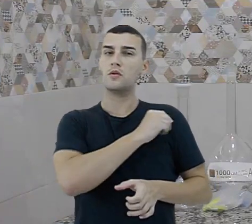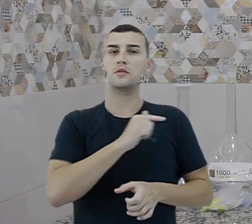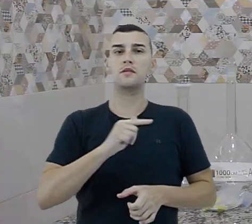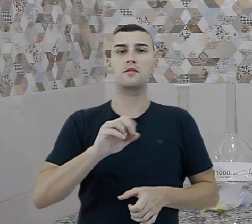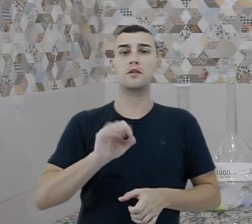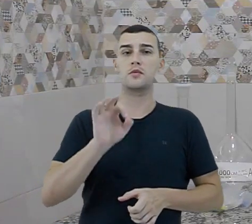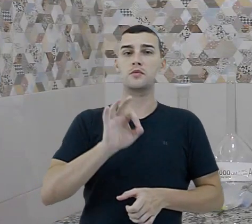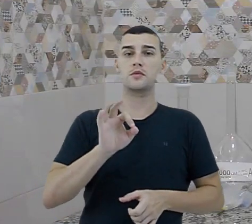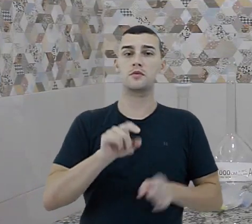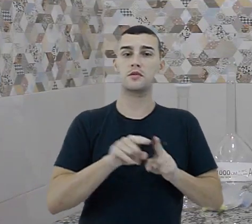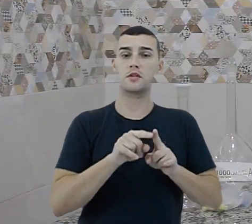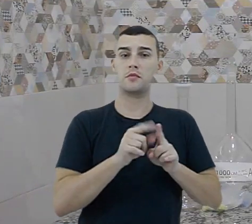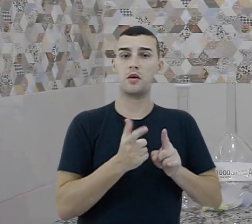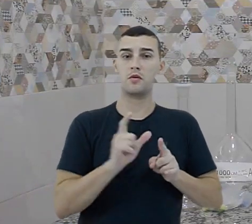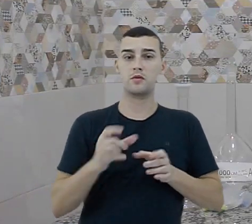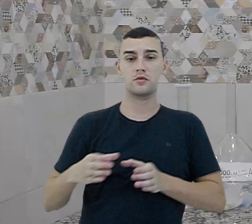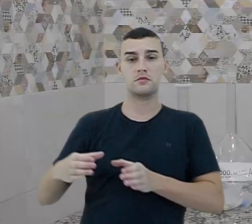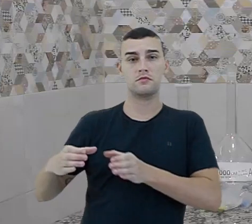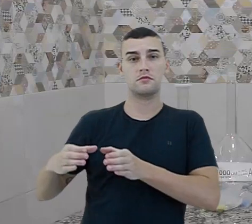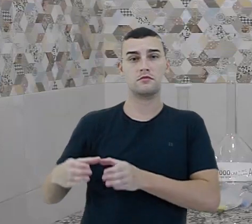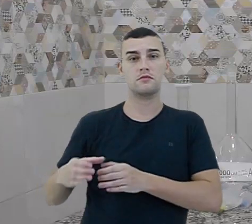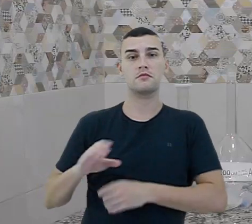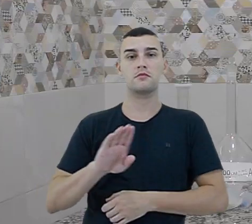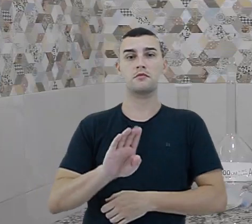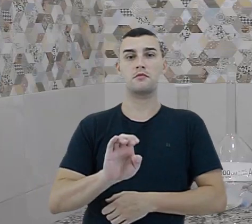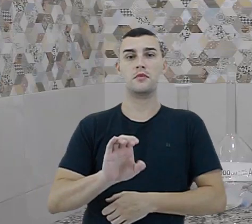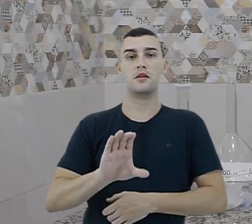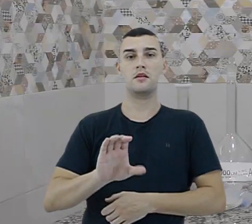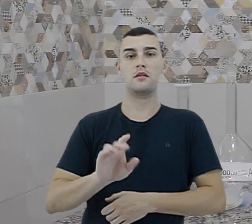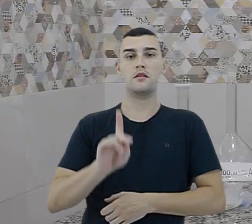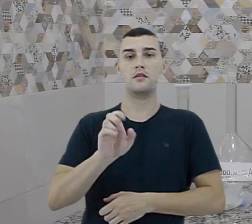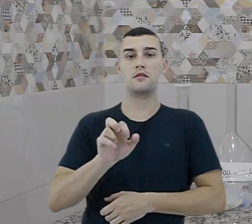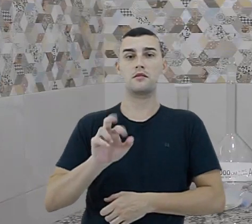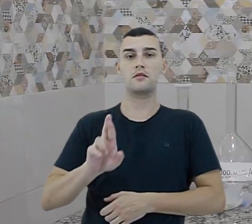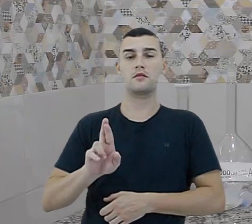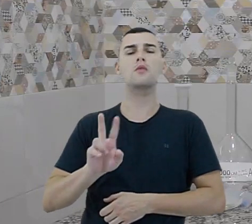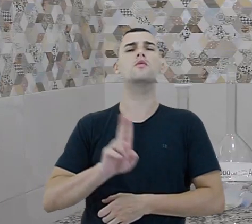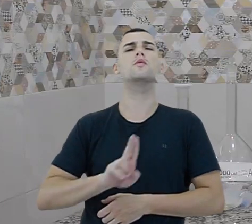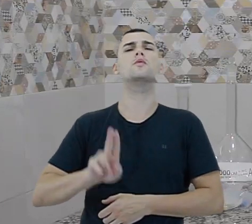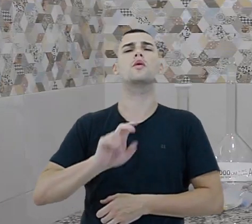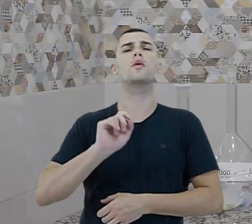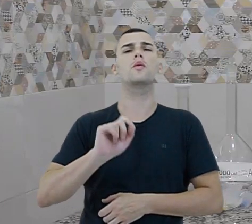álcool 70% e esse becker que vai ser utilizado